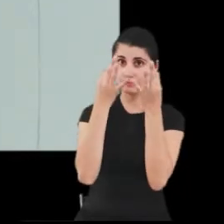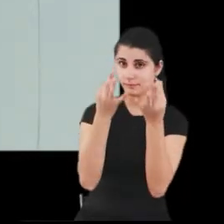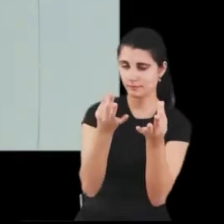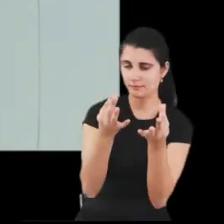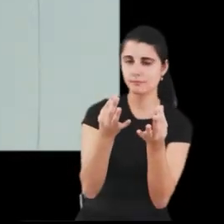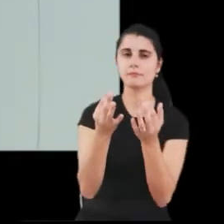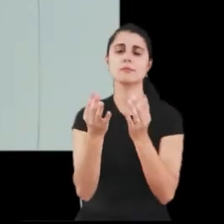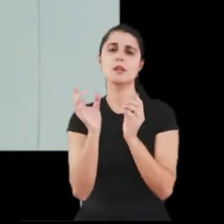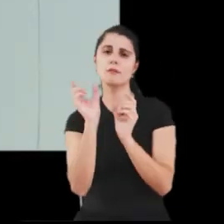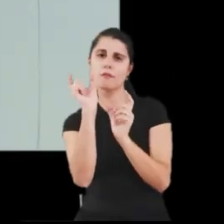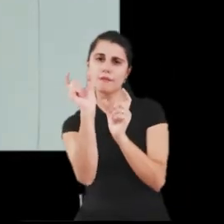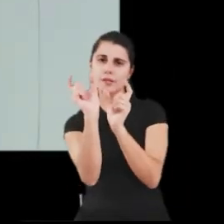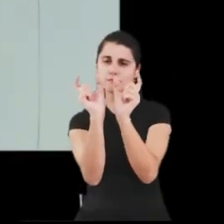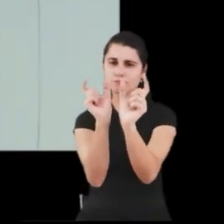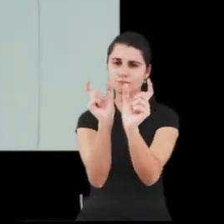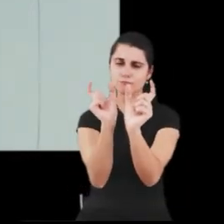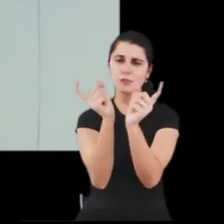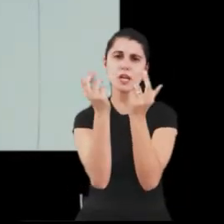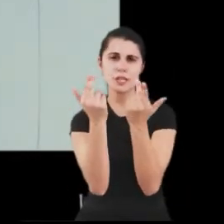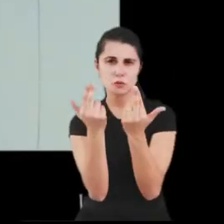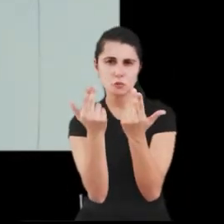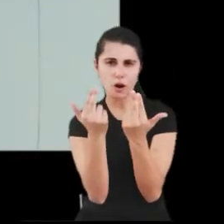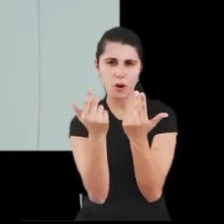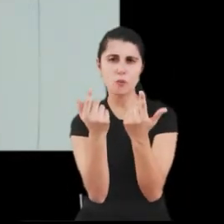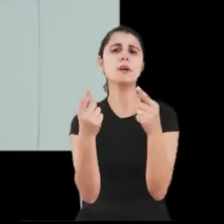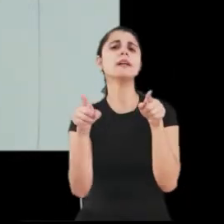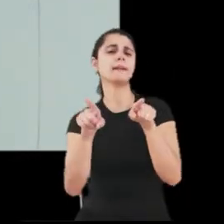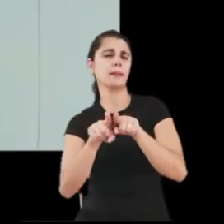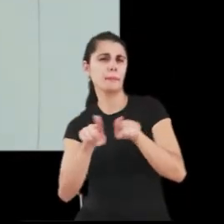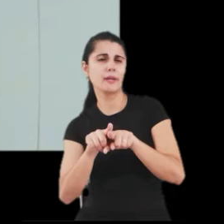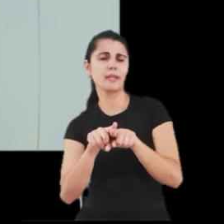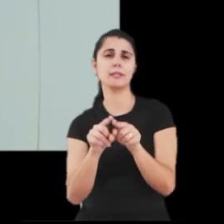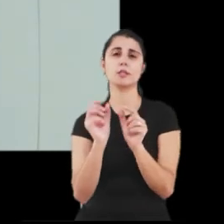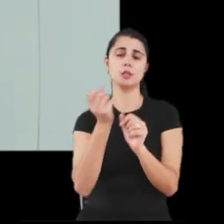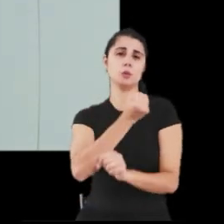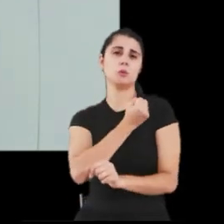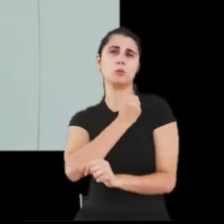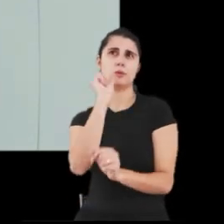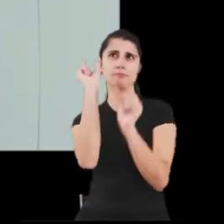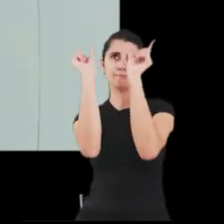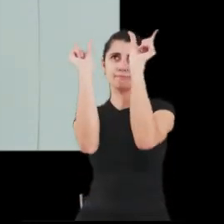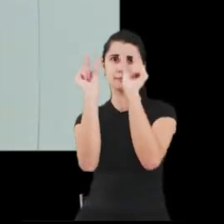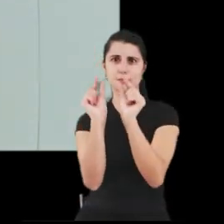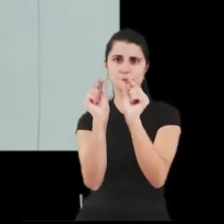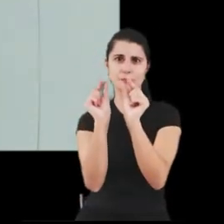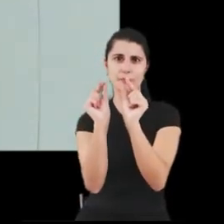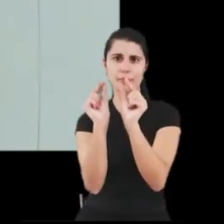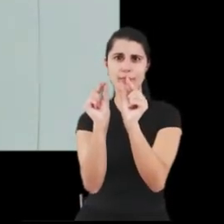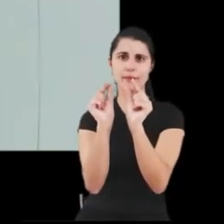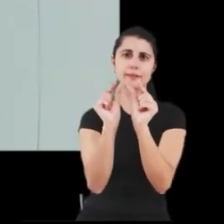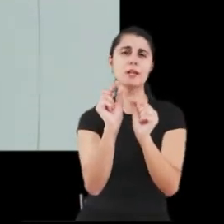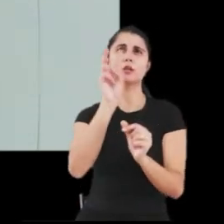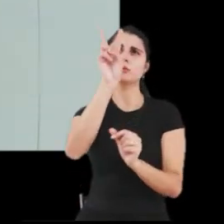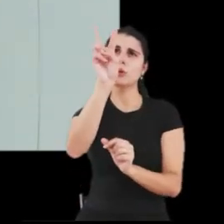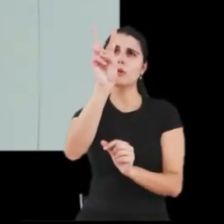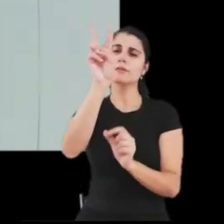as bases iguais e de menor expoente. Veja que 2 ao quadrado